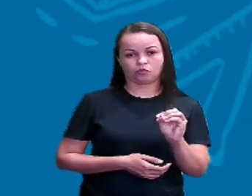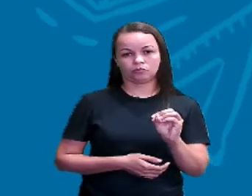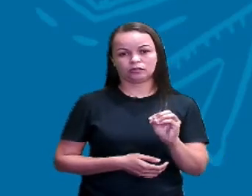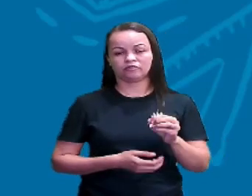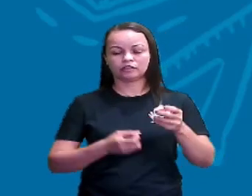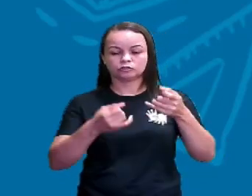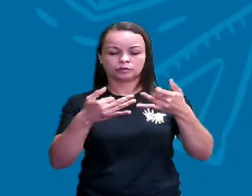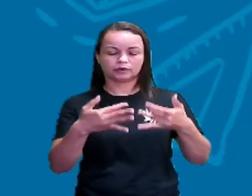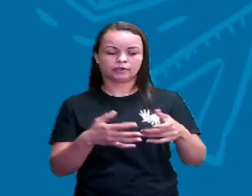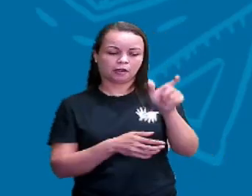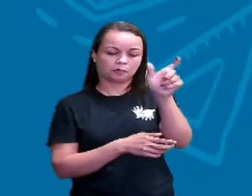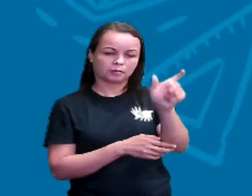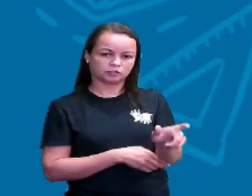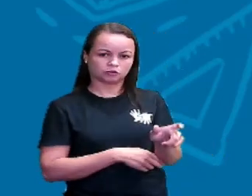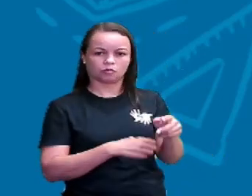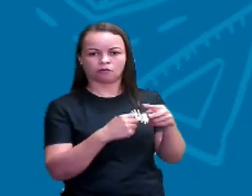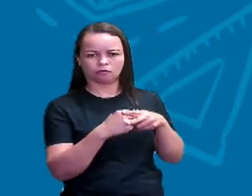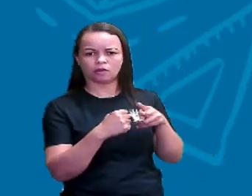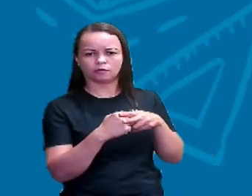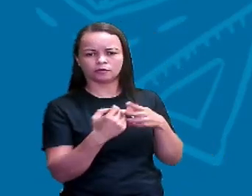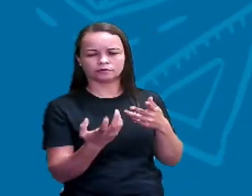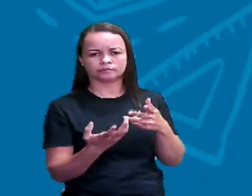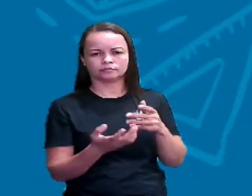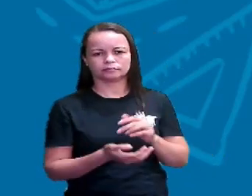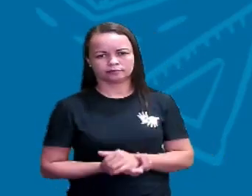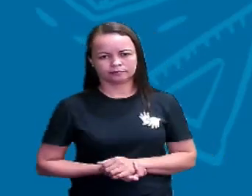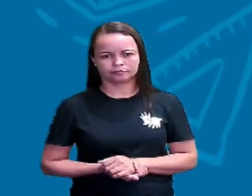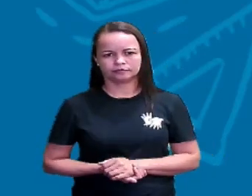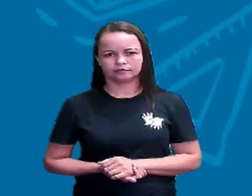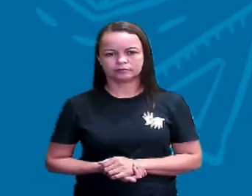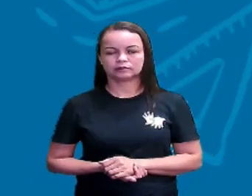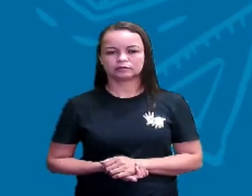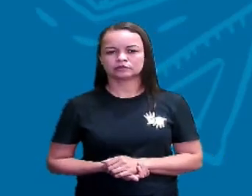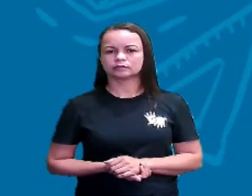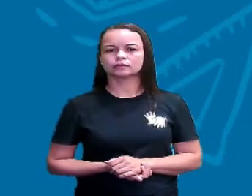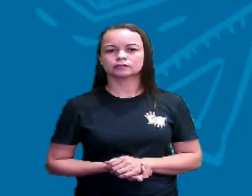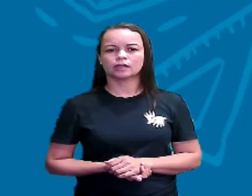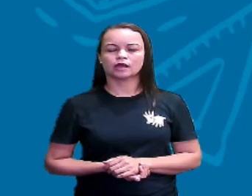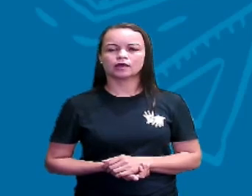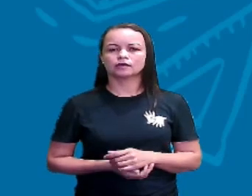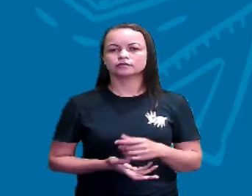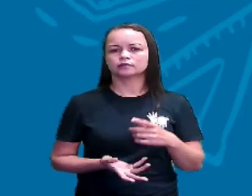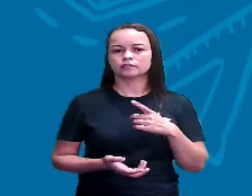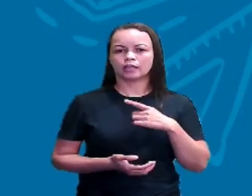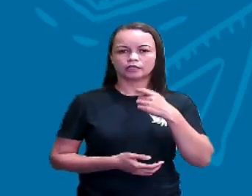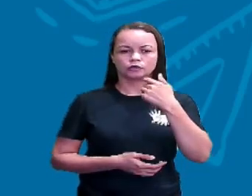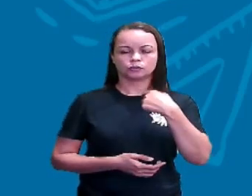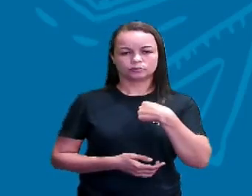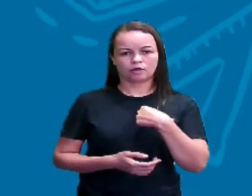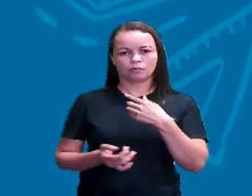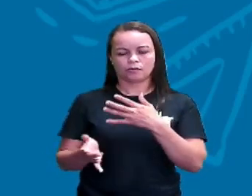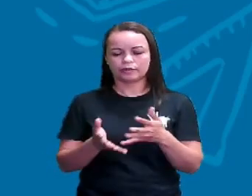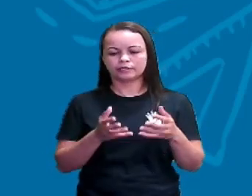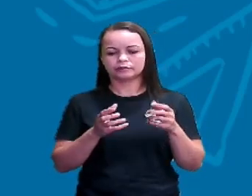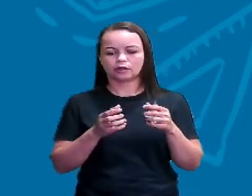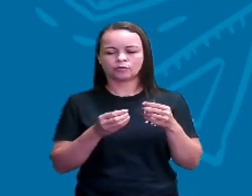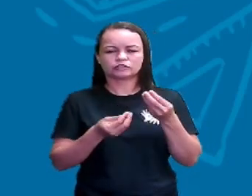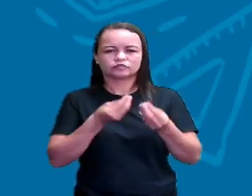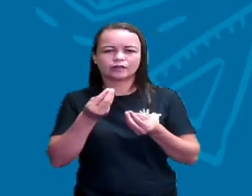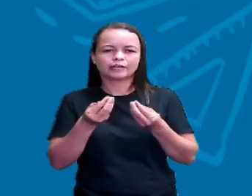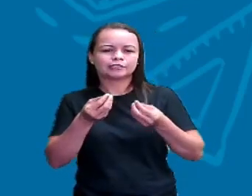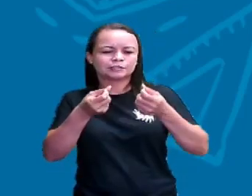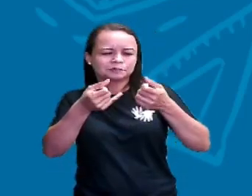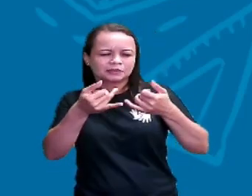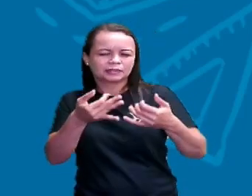a pessoa do verbo. Tenho yo, tá bom? E a gente vai pegando esse macete, a gente